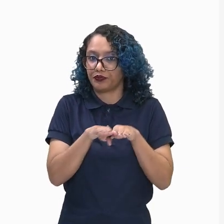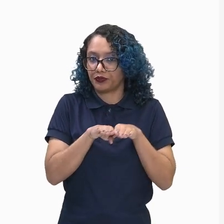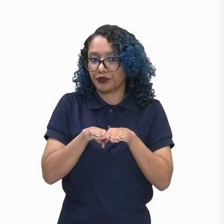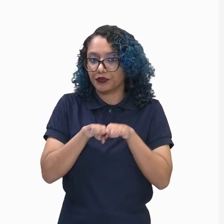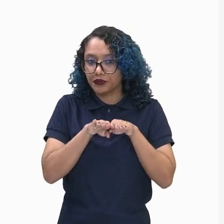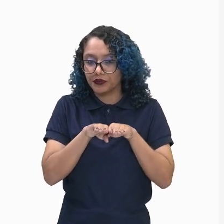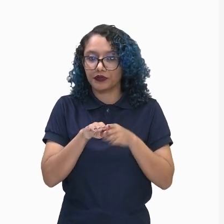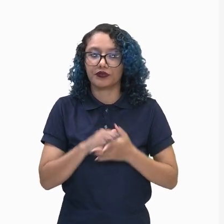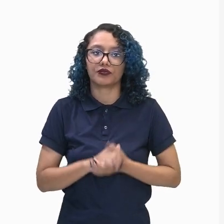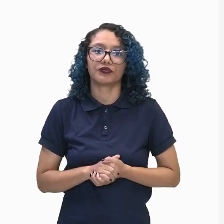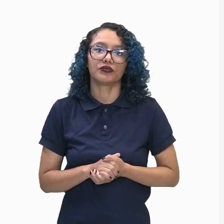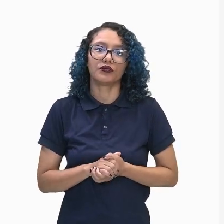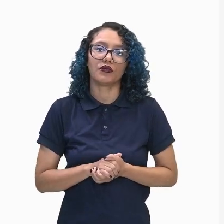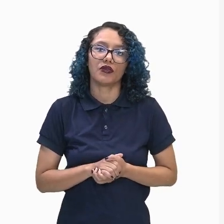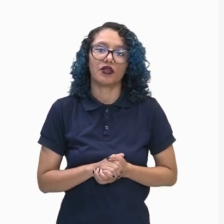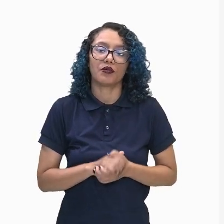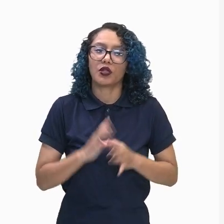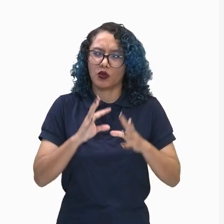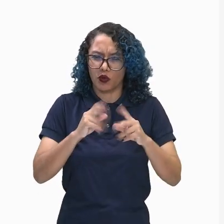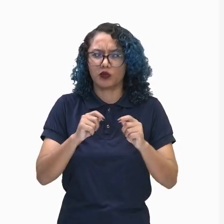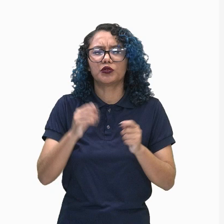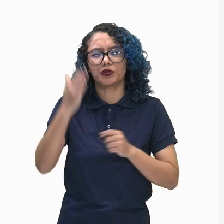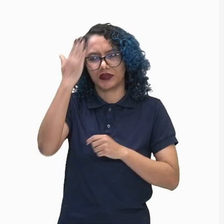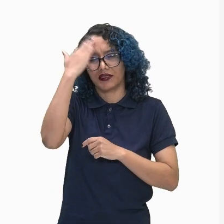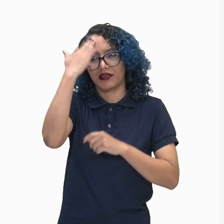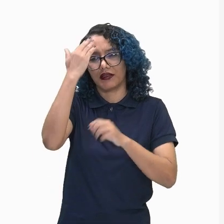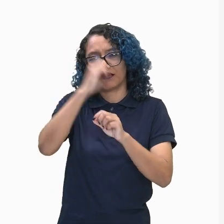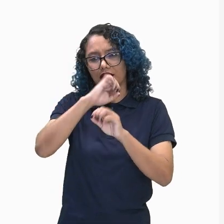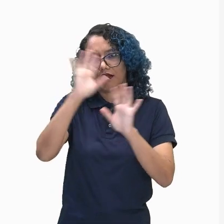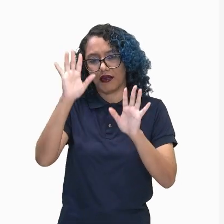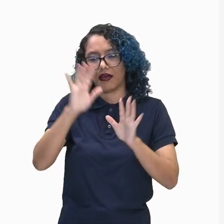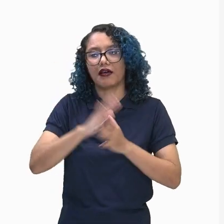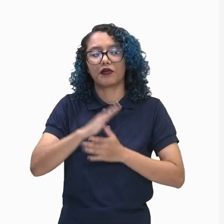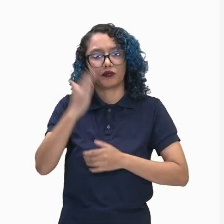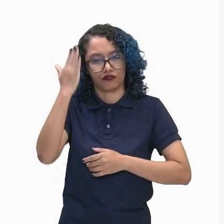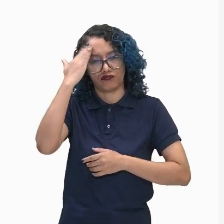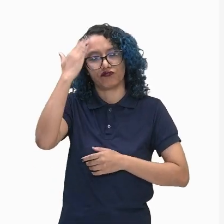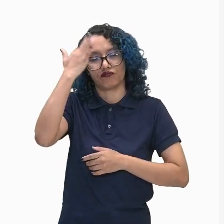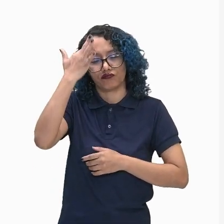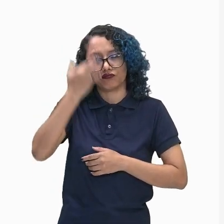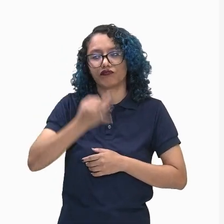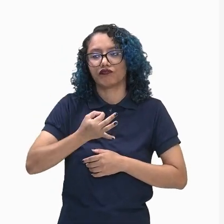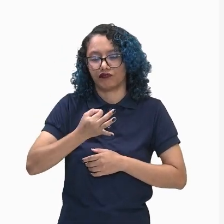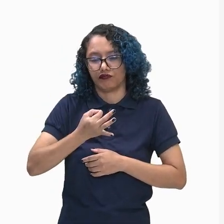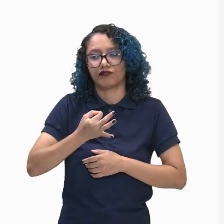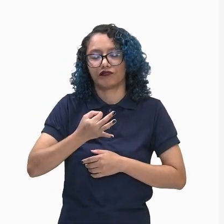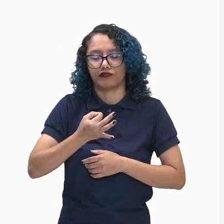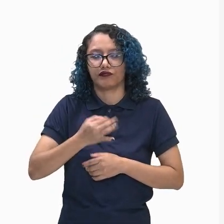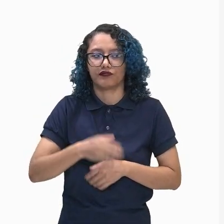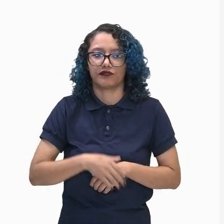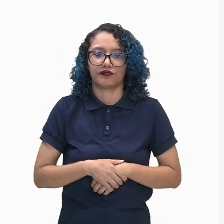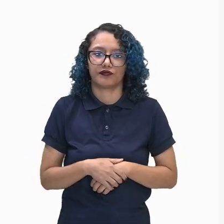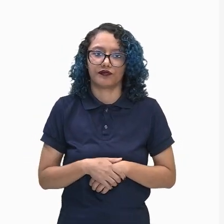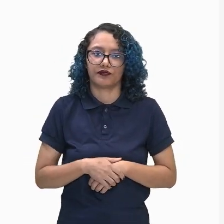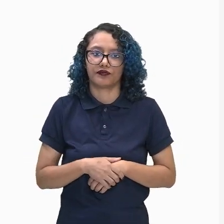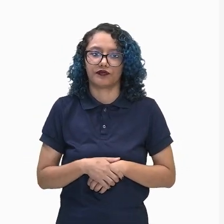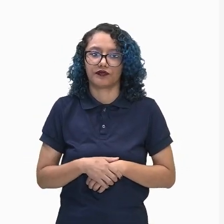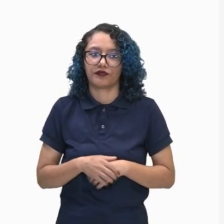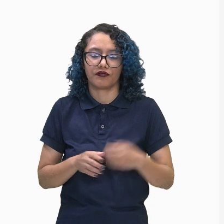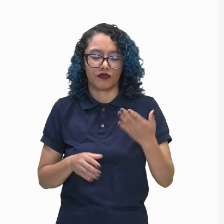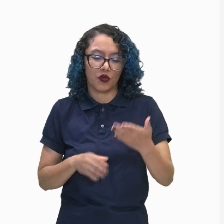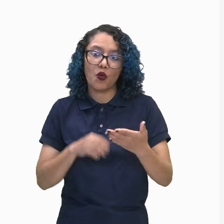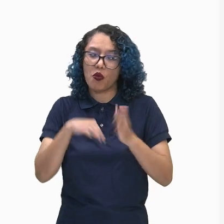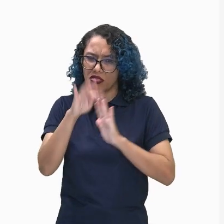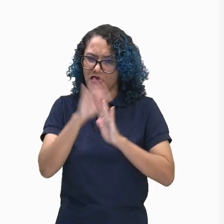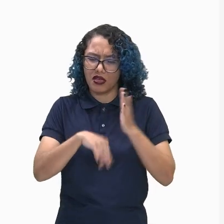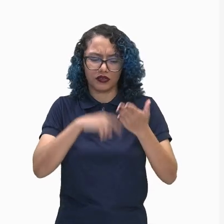é para todo mundo ter acesso, todo mundo entender, todo mundo compreender o que foi